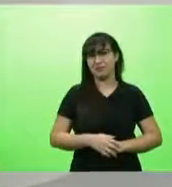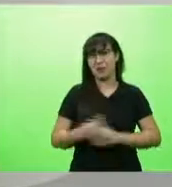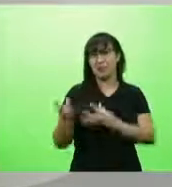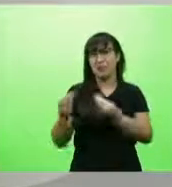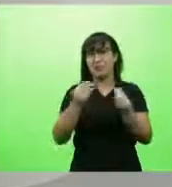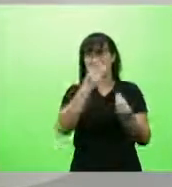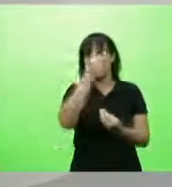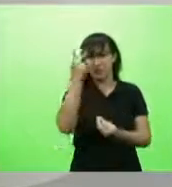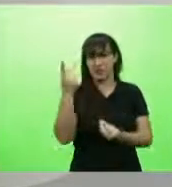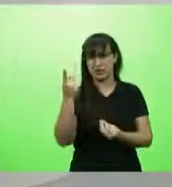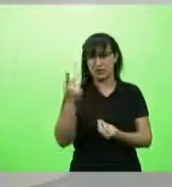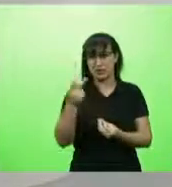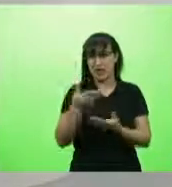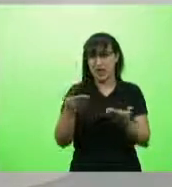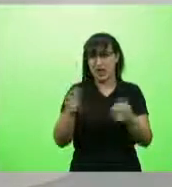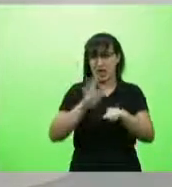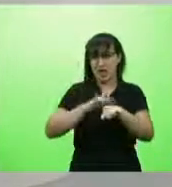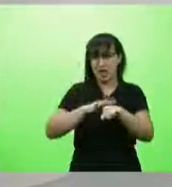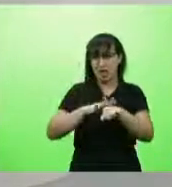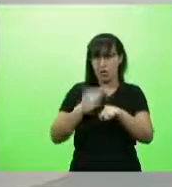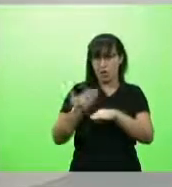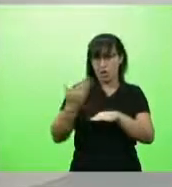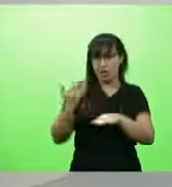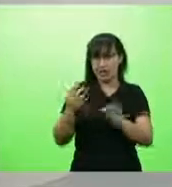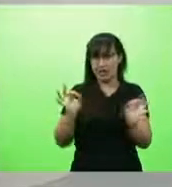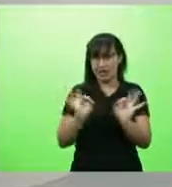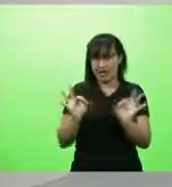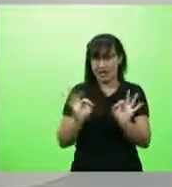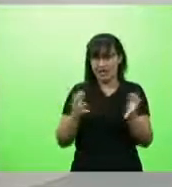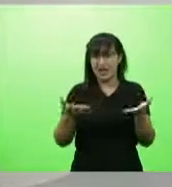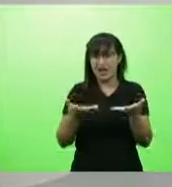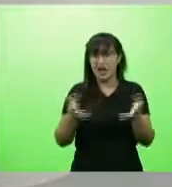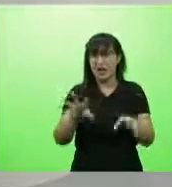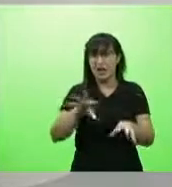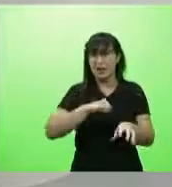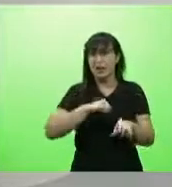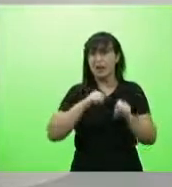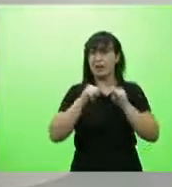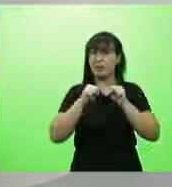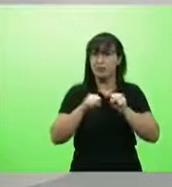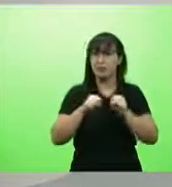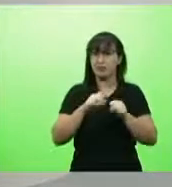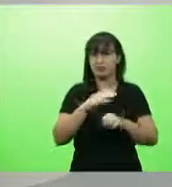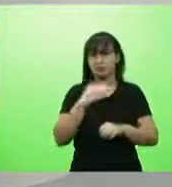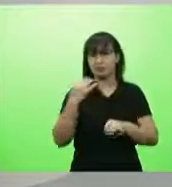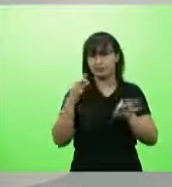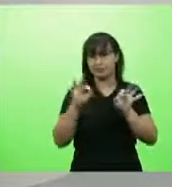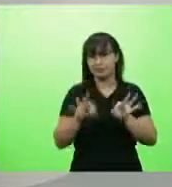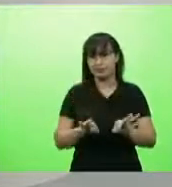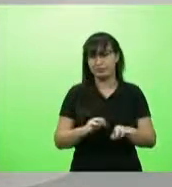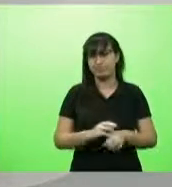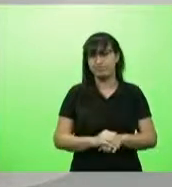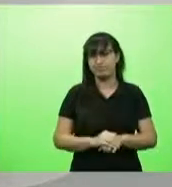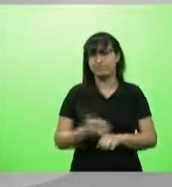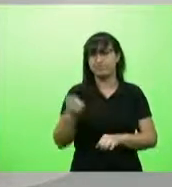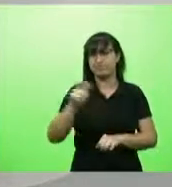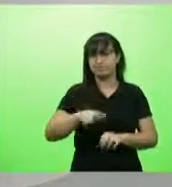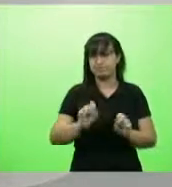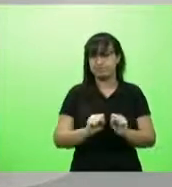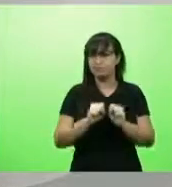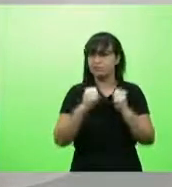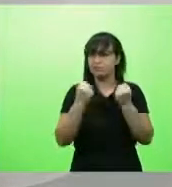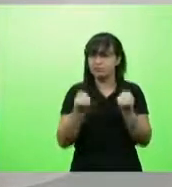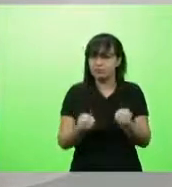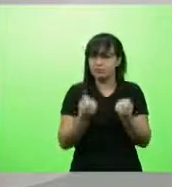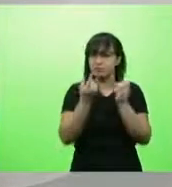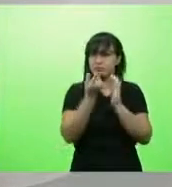nenhuma comorbidade. Quero aqui destacar e enaltecer o esforço financeiro que a